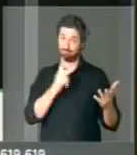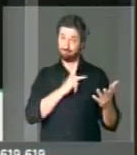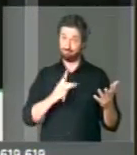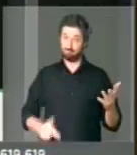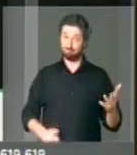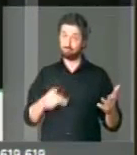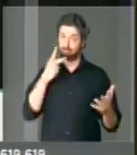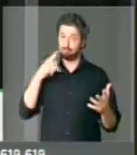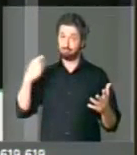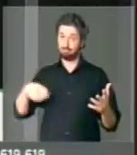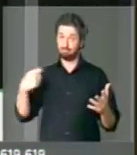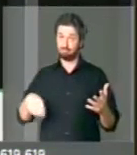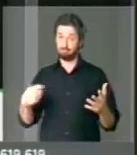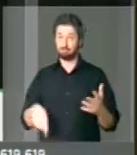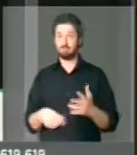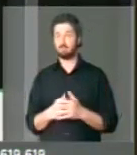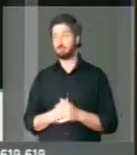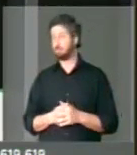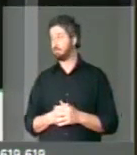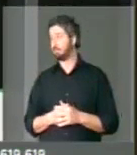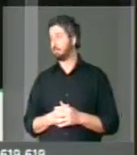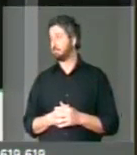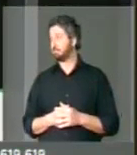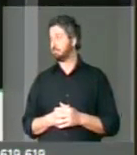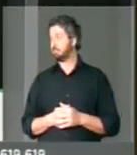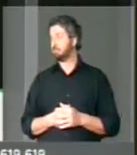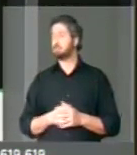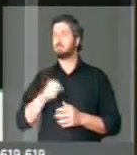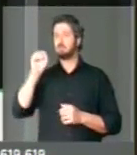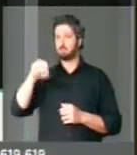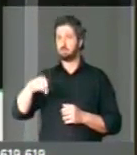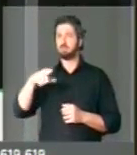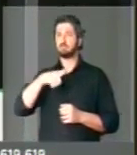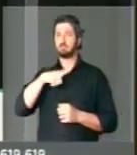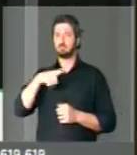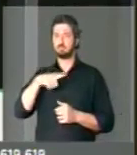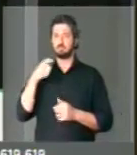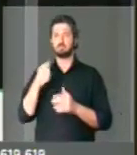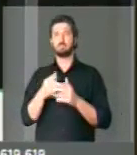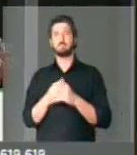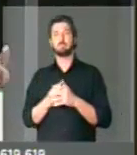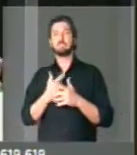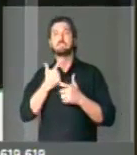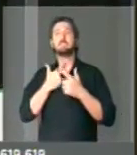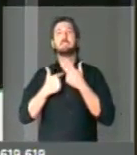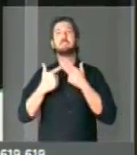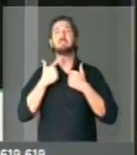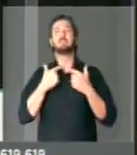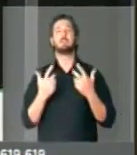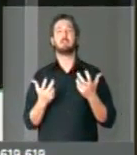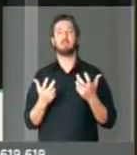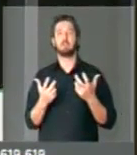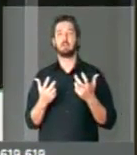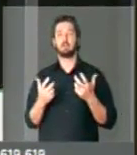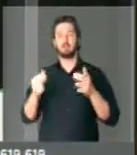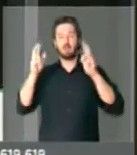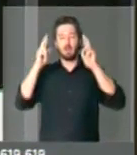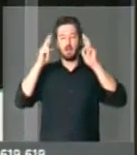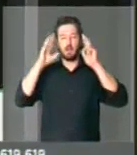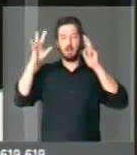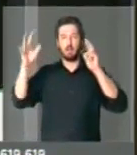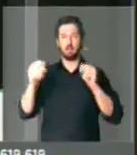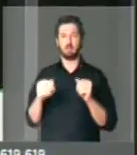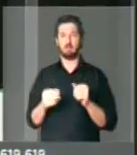é bom que se diga que existe, sim, uma busca, uma ansiedade, uma